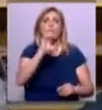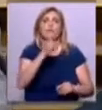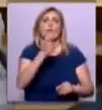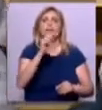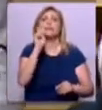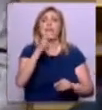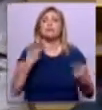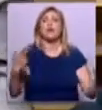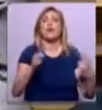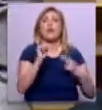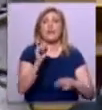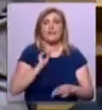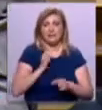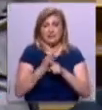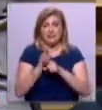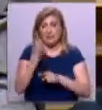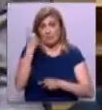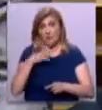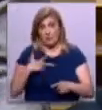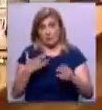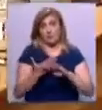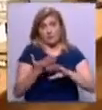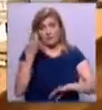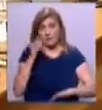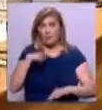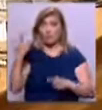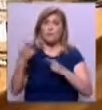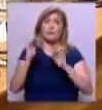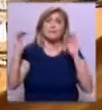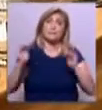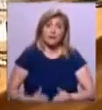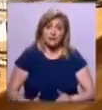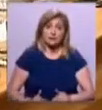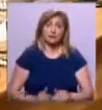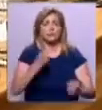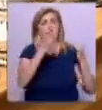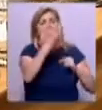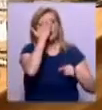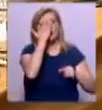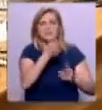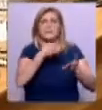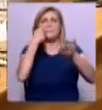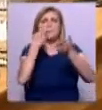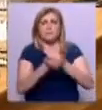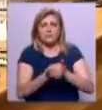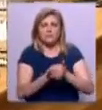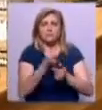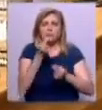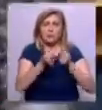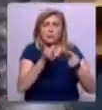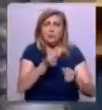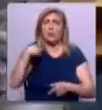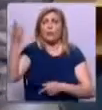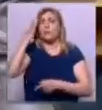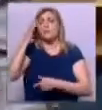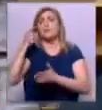salários. É verdade que uns querem cortar mais, os outros querem cortar menos. Uns acham que devem pagar a conta-gotas e os outros acham